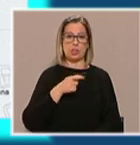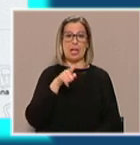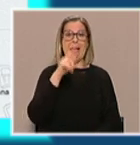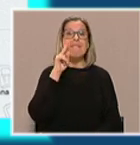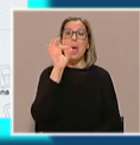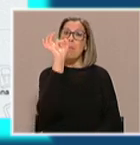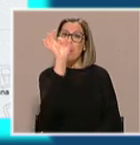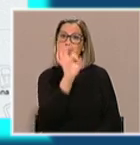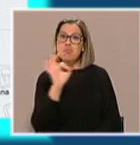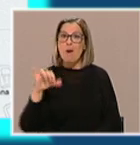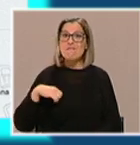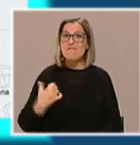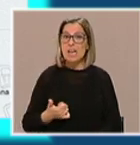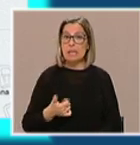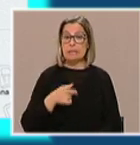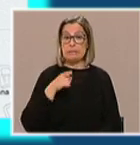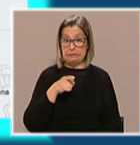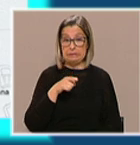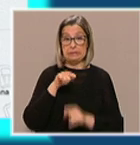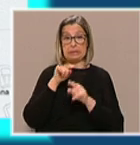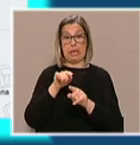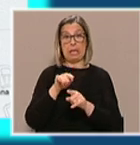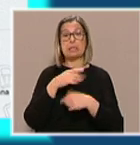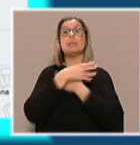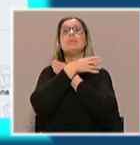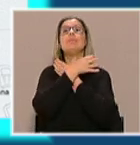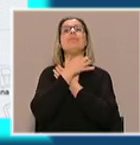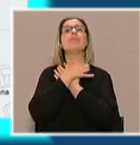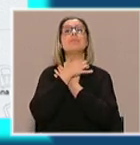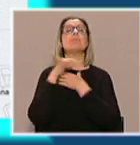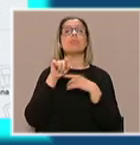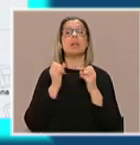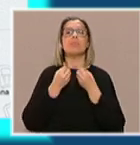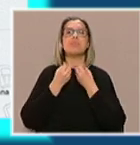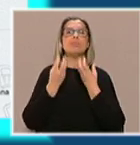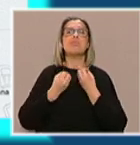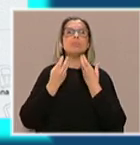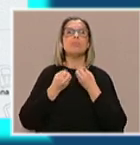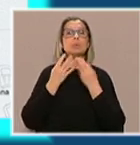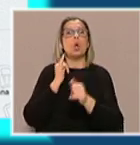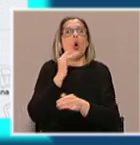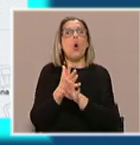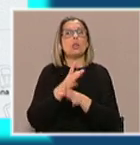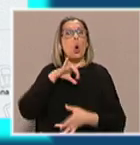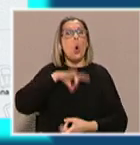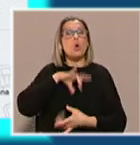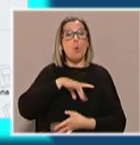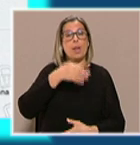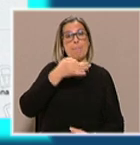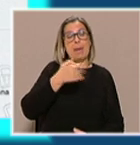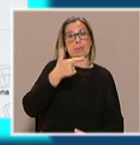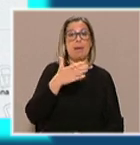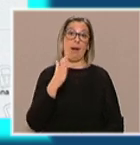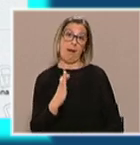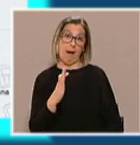E estas glândulas paratiroides vão secretar uma outra hormona, a PTH, que tem função